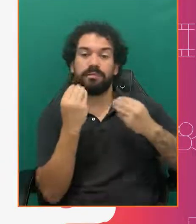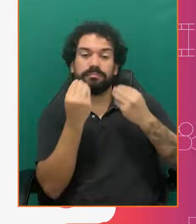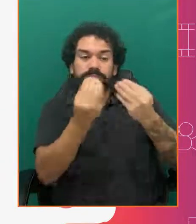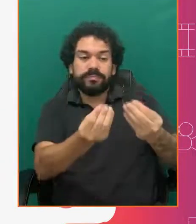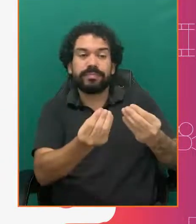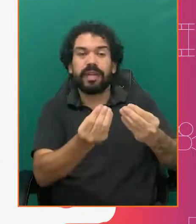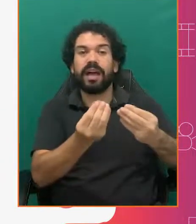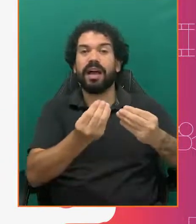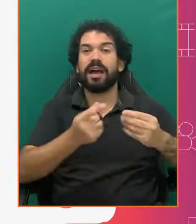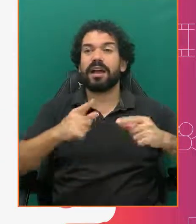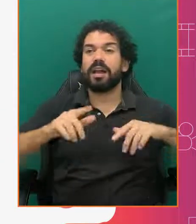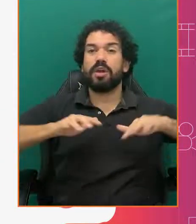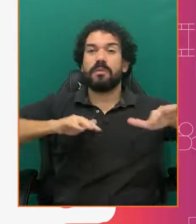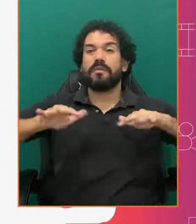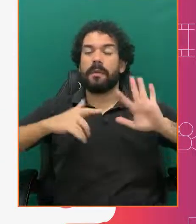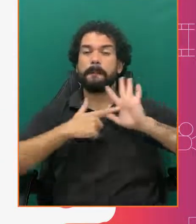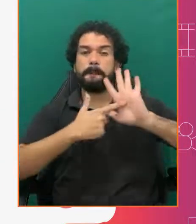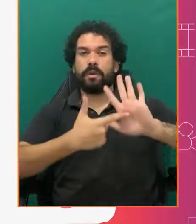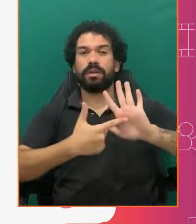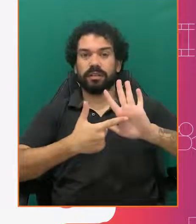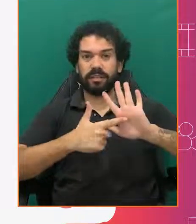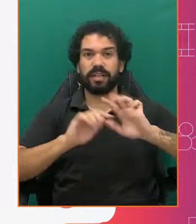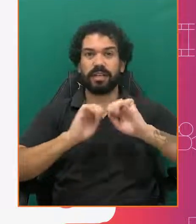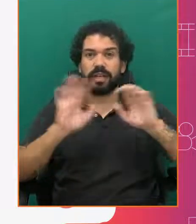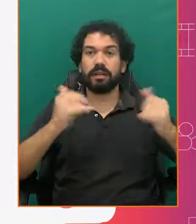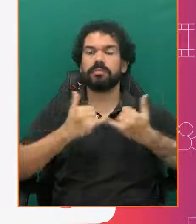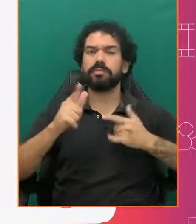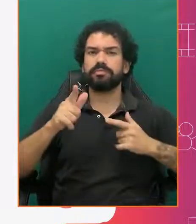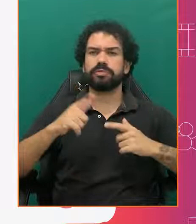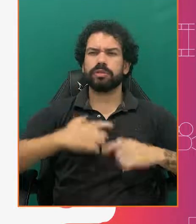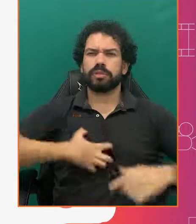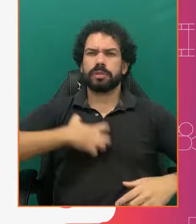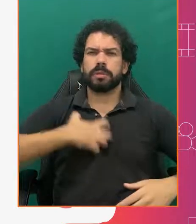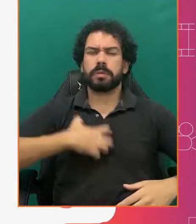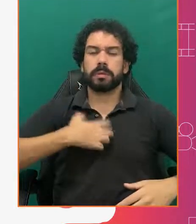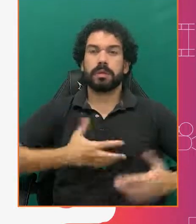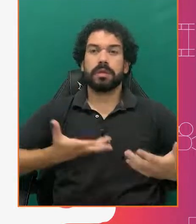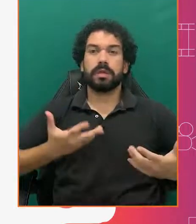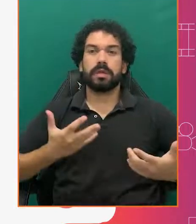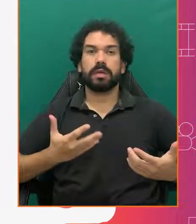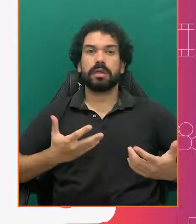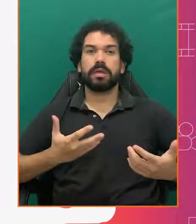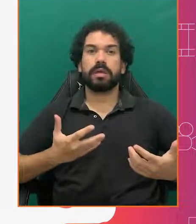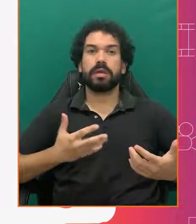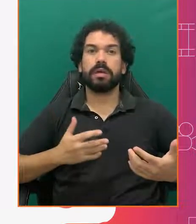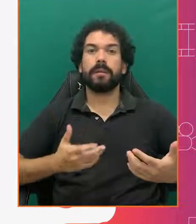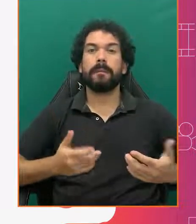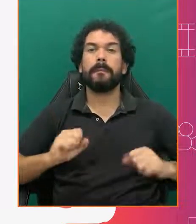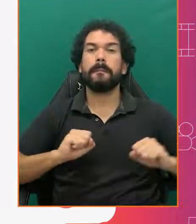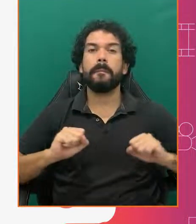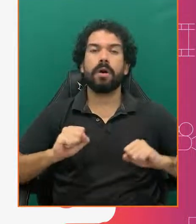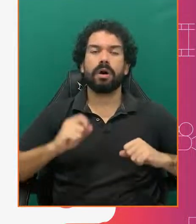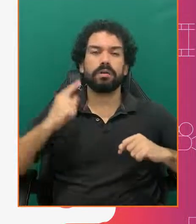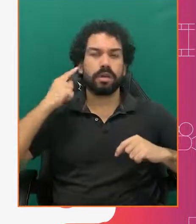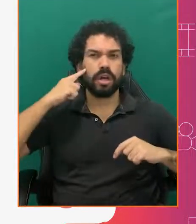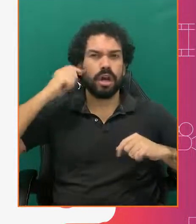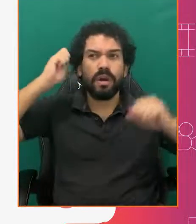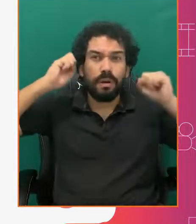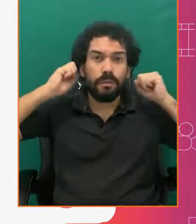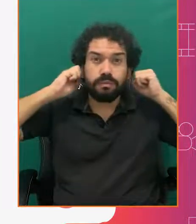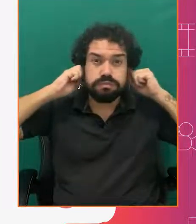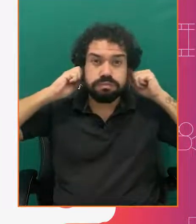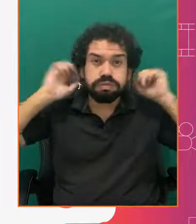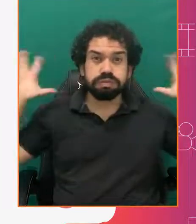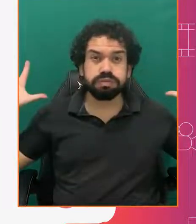nessa caminhada. Se o personagem estiver bravo, por exemplo, ele pode estar soltando